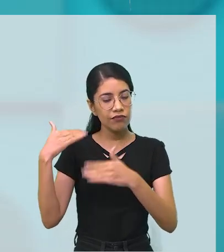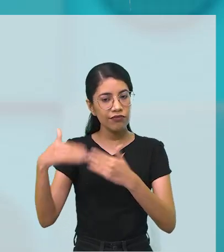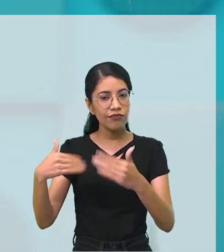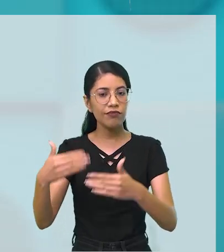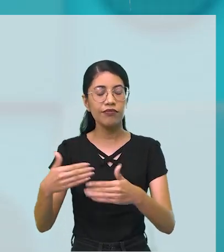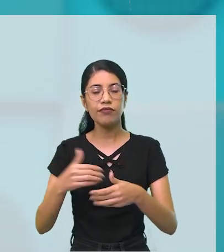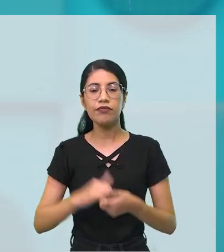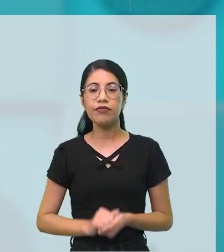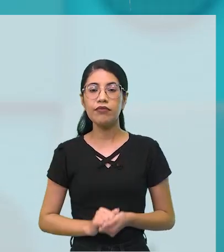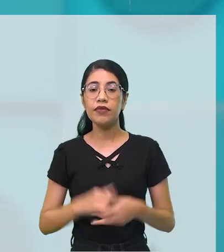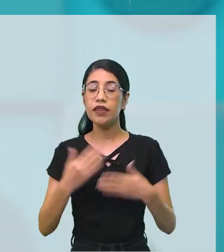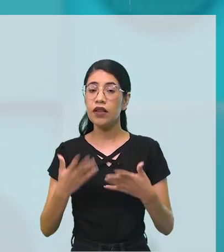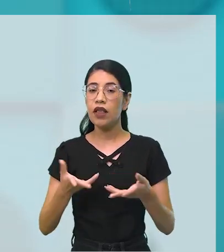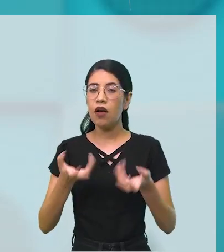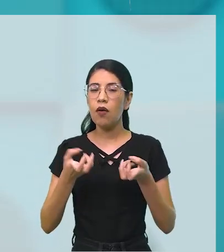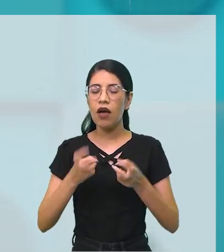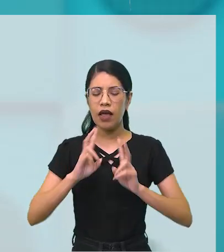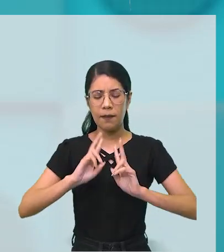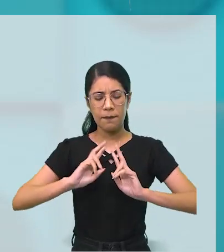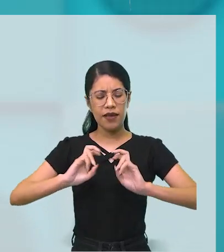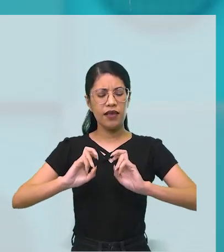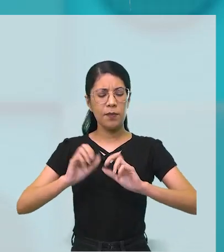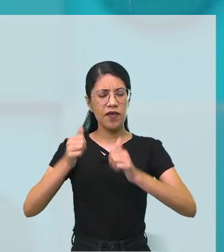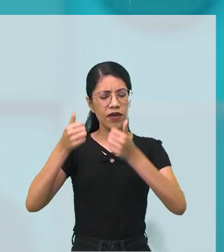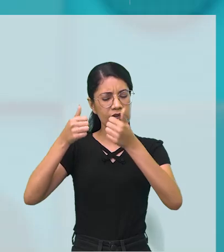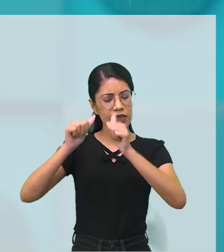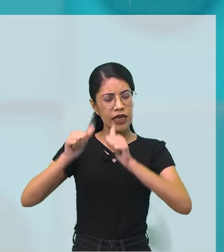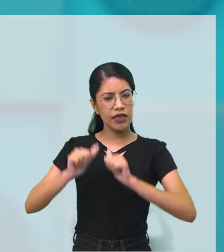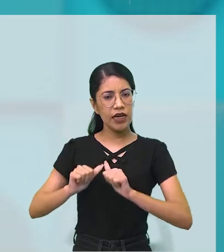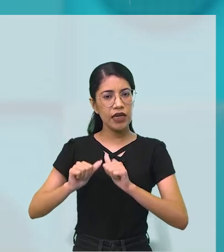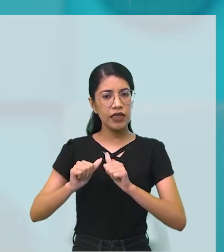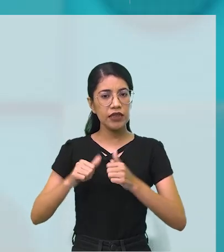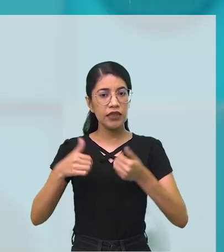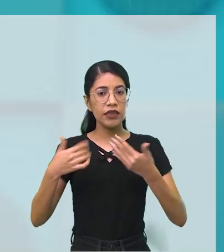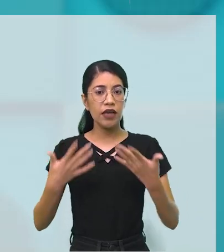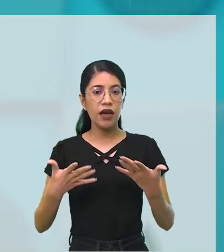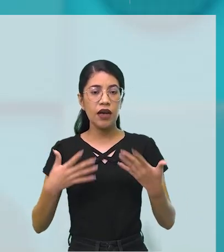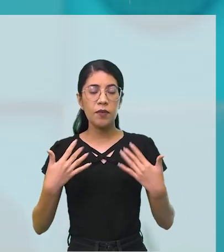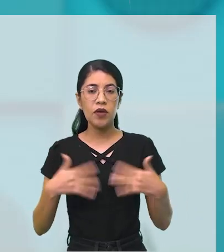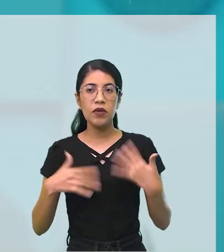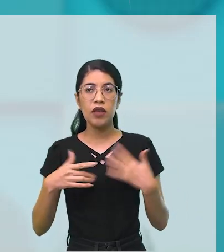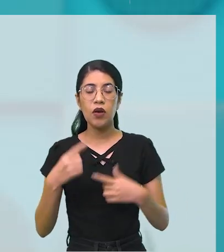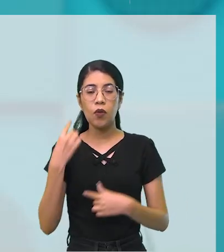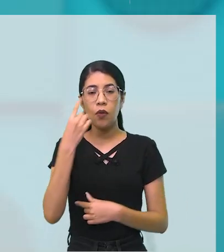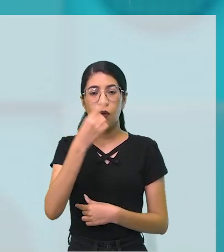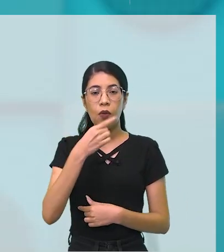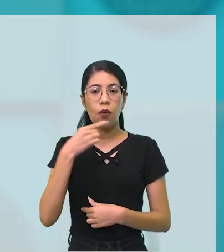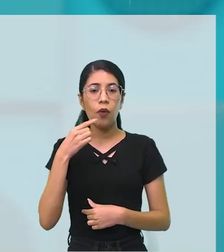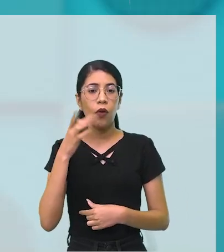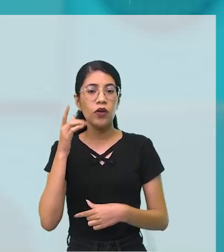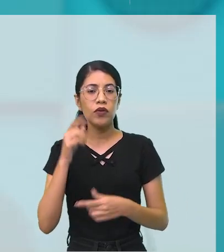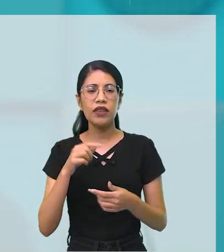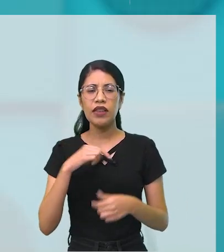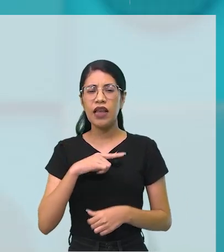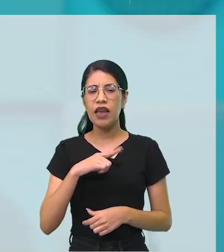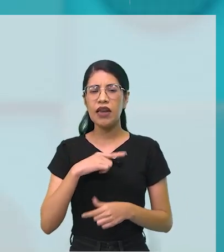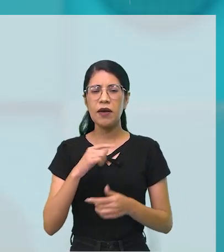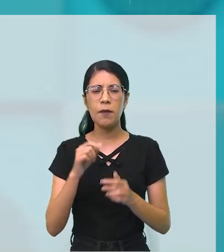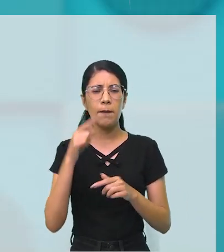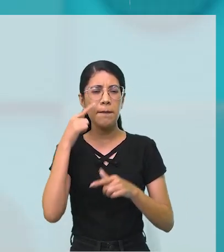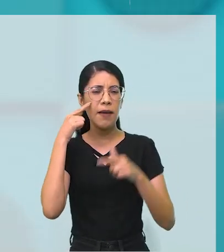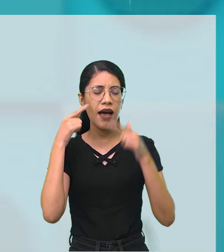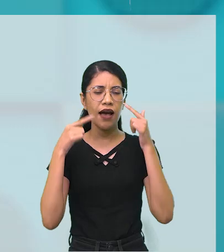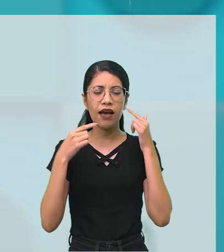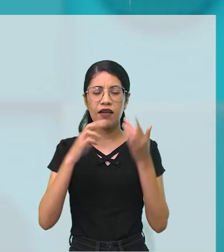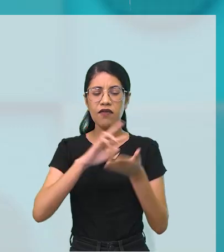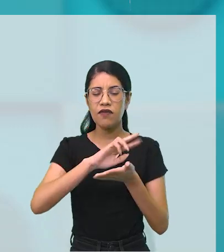certo? E aí ela começa a se analisar, meu Deus, olha esse rosto, por que isso? Eu não tinha esse